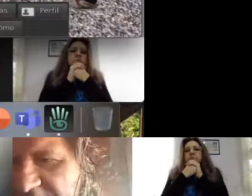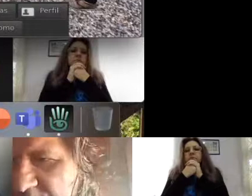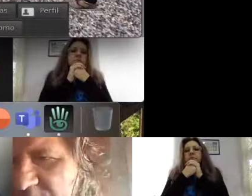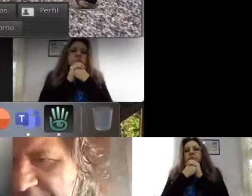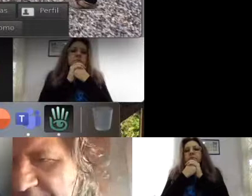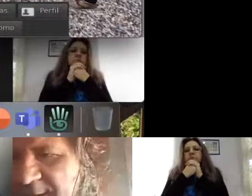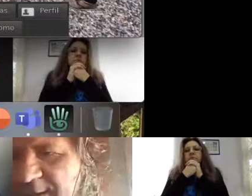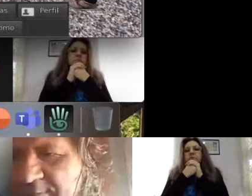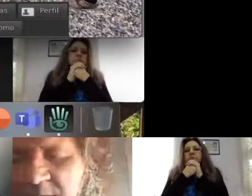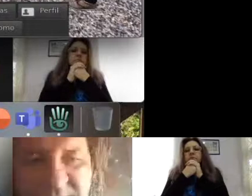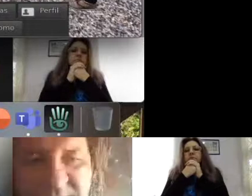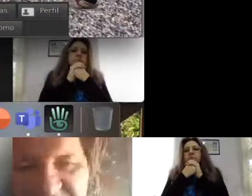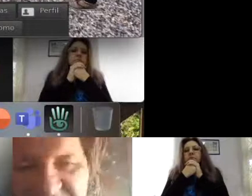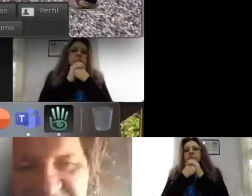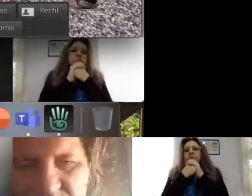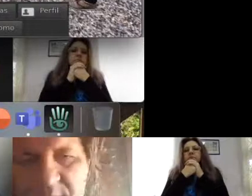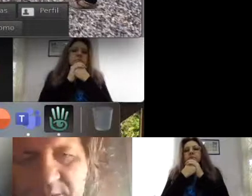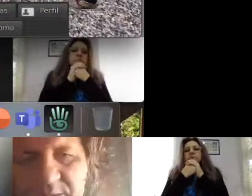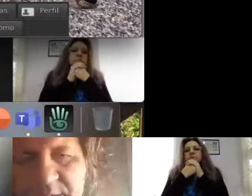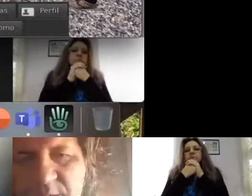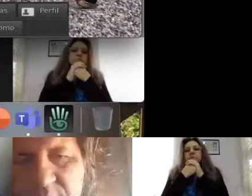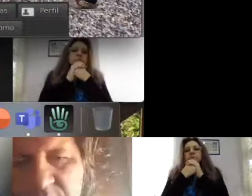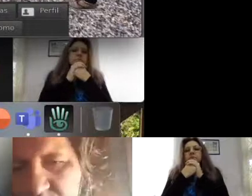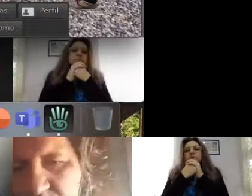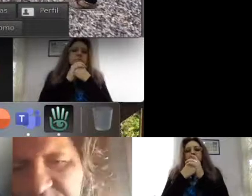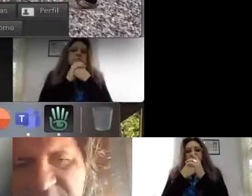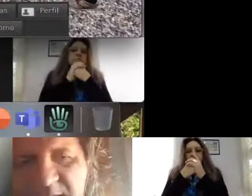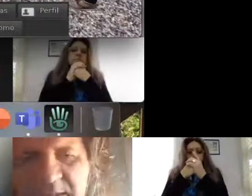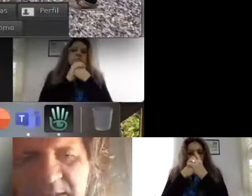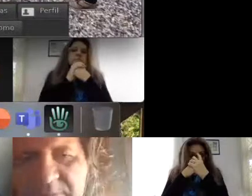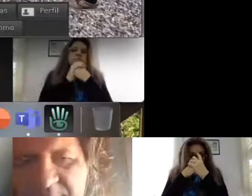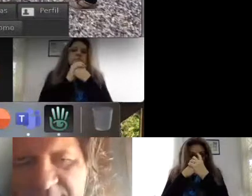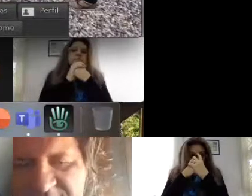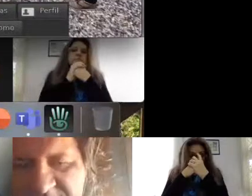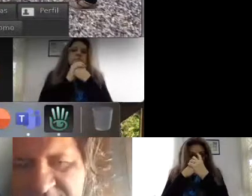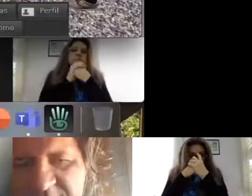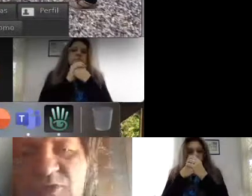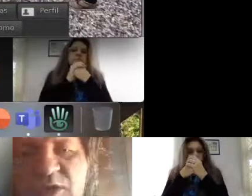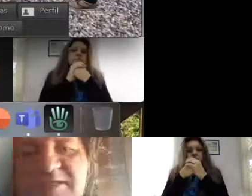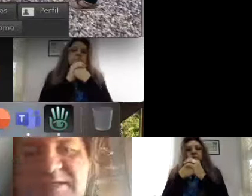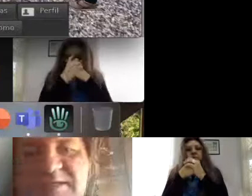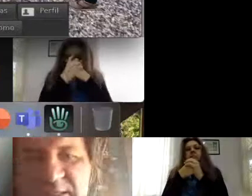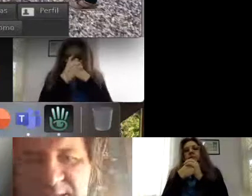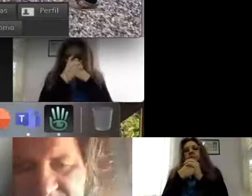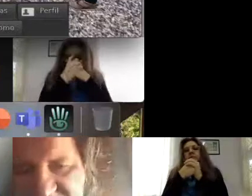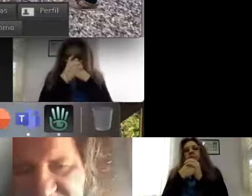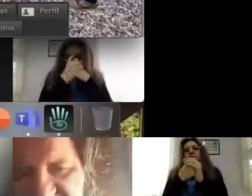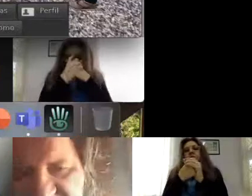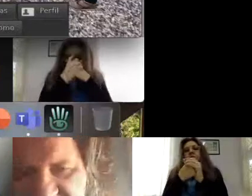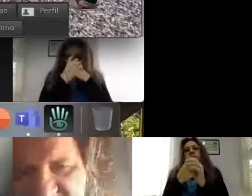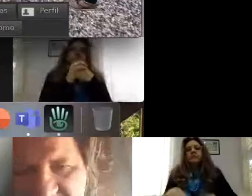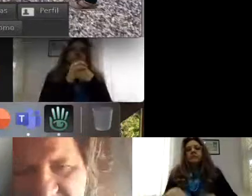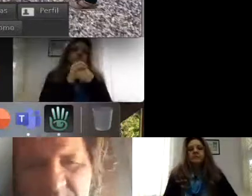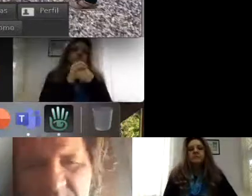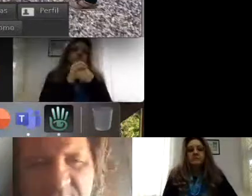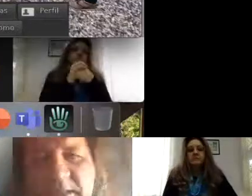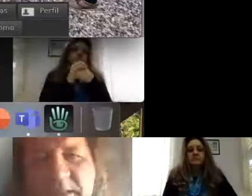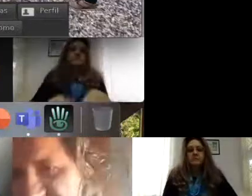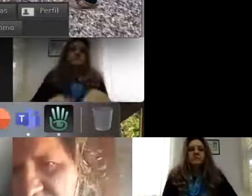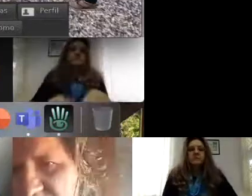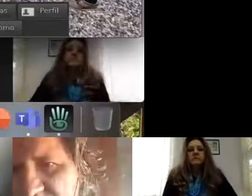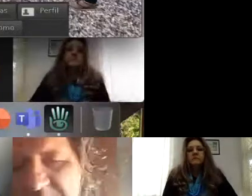estava ligado à memorização de conteúdos, lembrança de texto, acesso ao